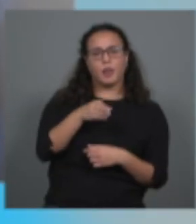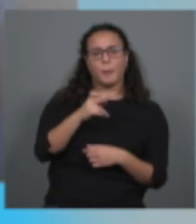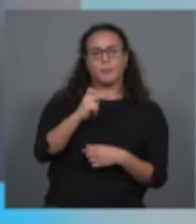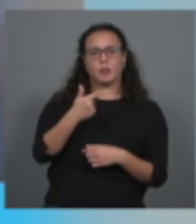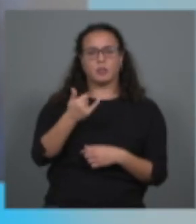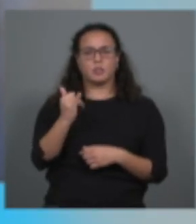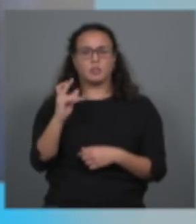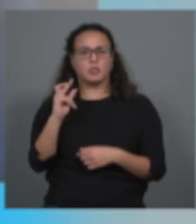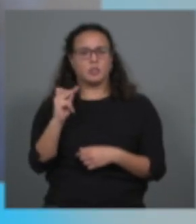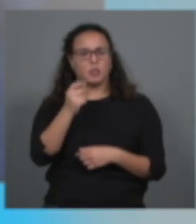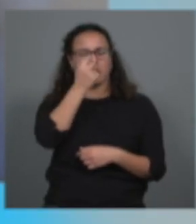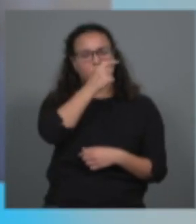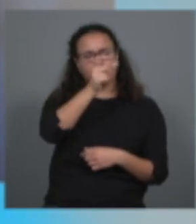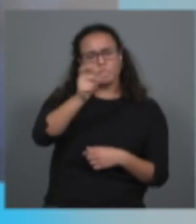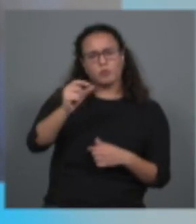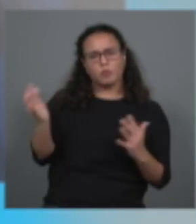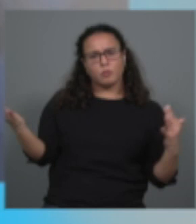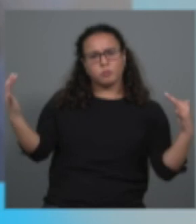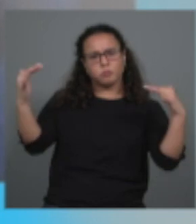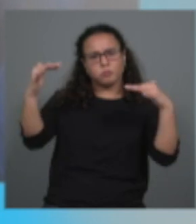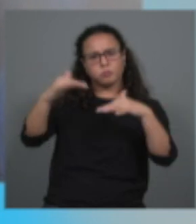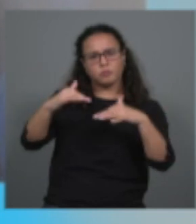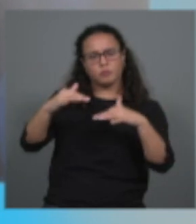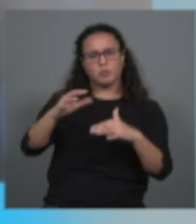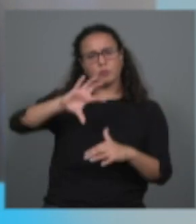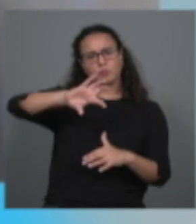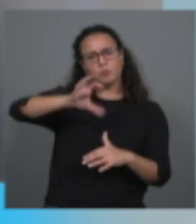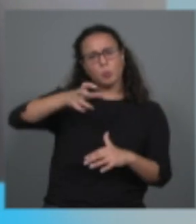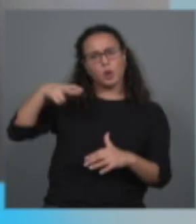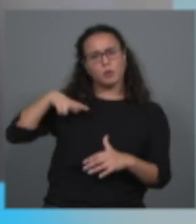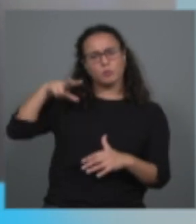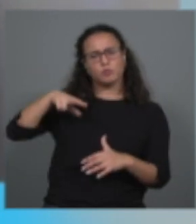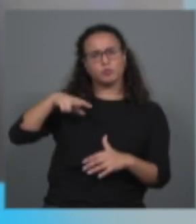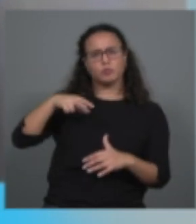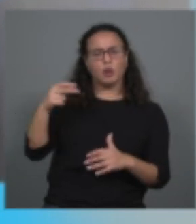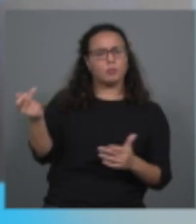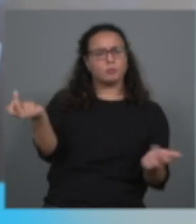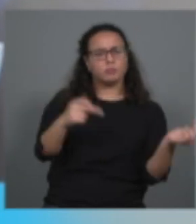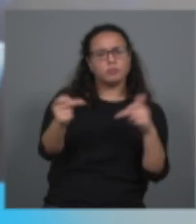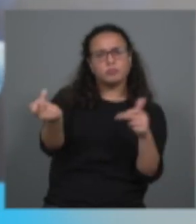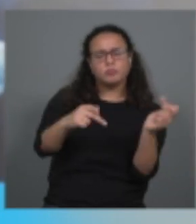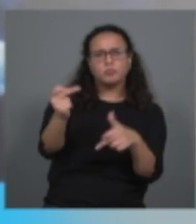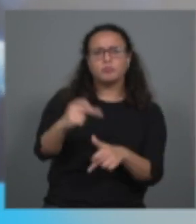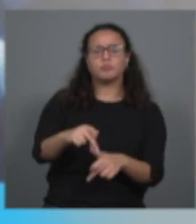pessoas de pontos tão distantes do país também tem a ver com o raio de ação